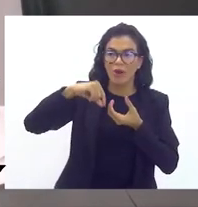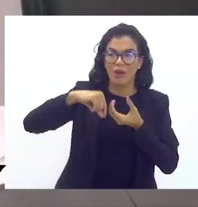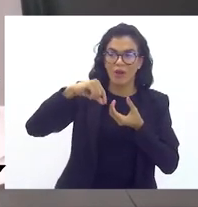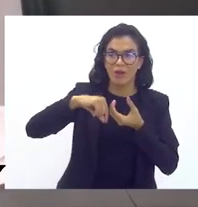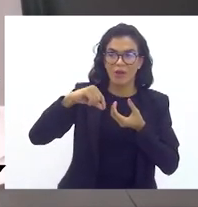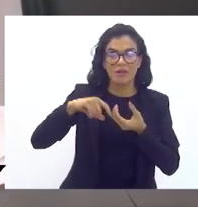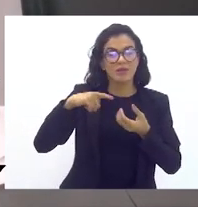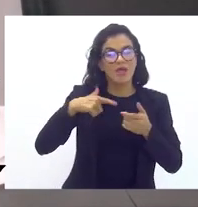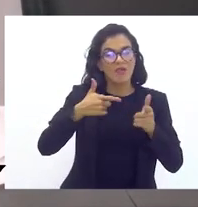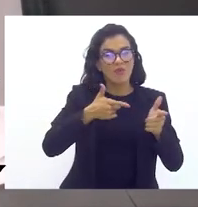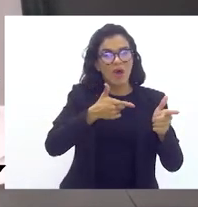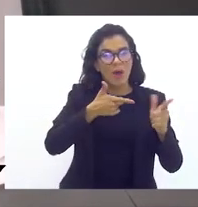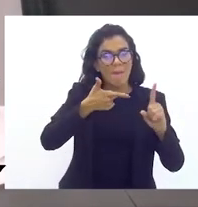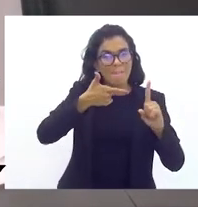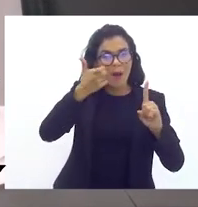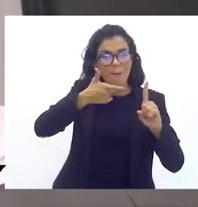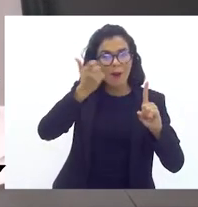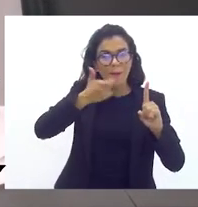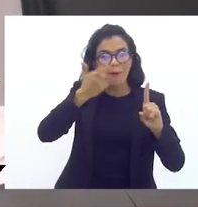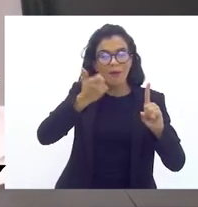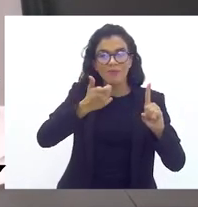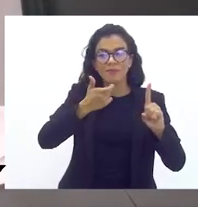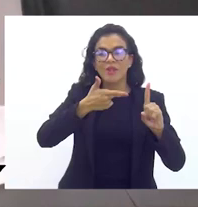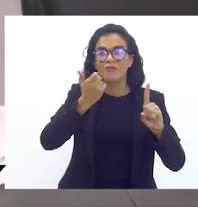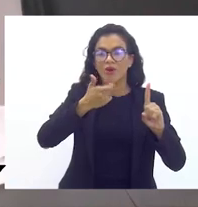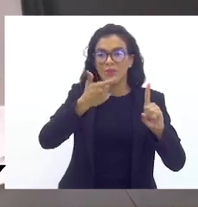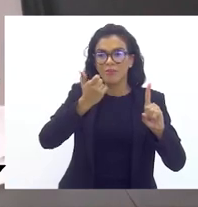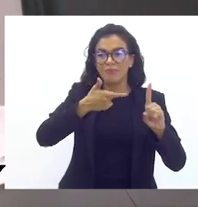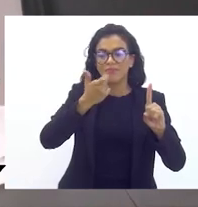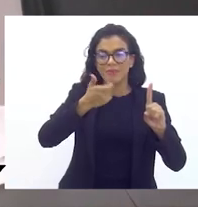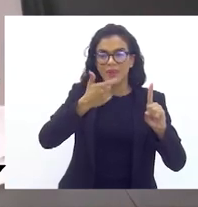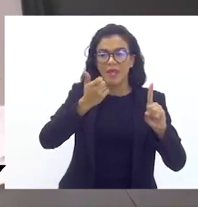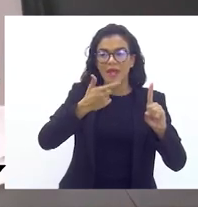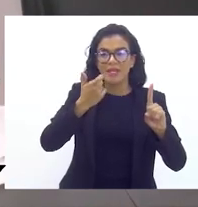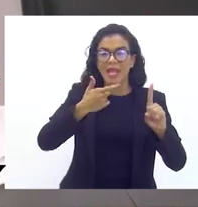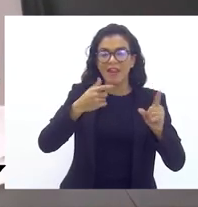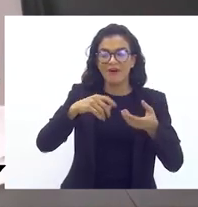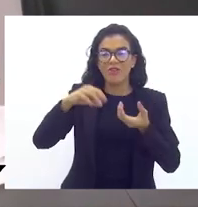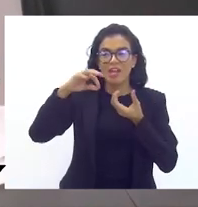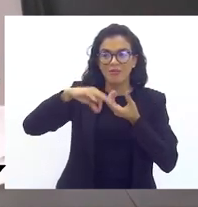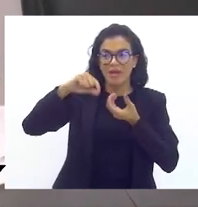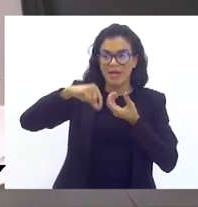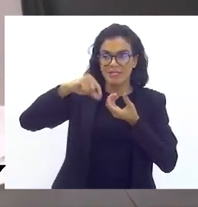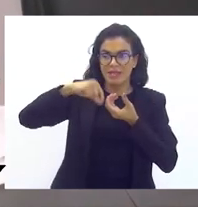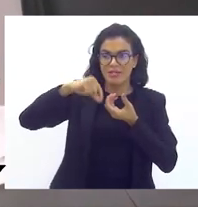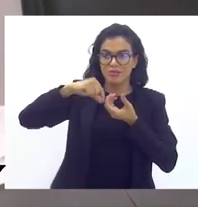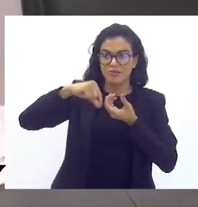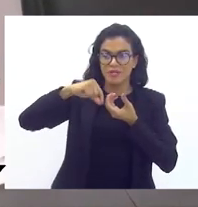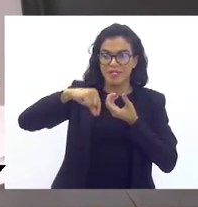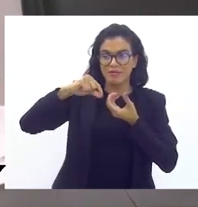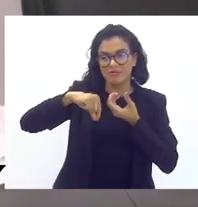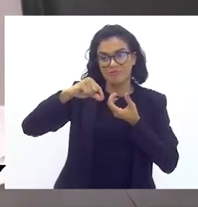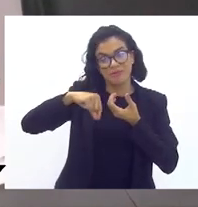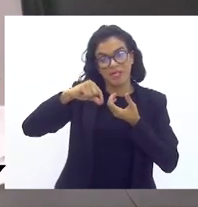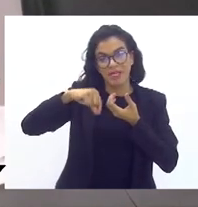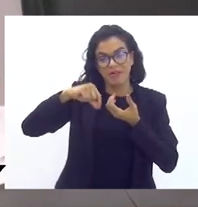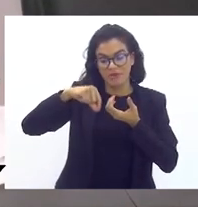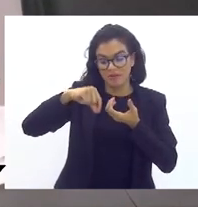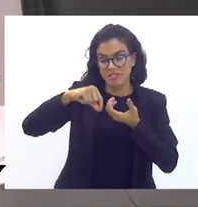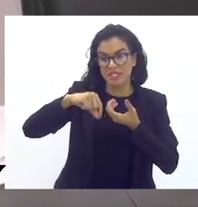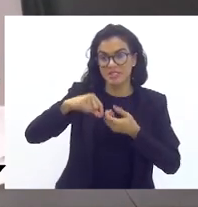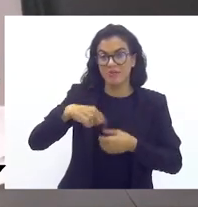um assassinato mãe Bernadete Salvador dois tiros